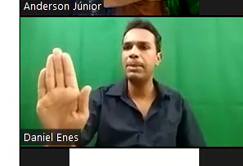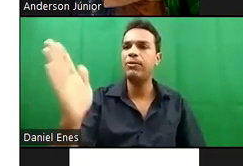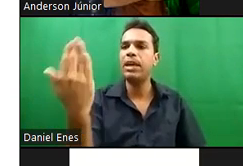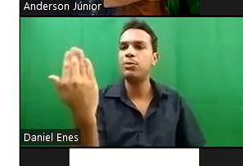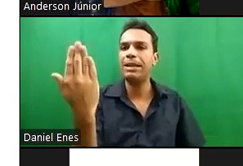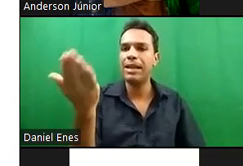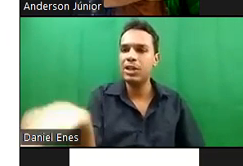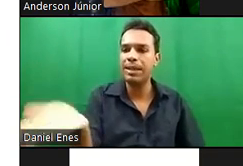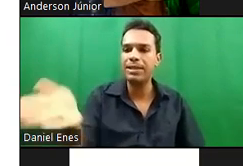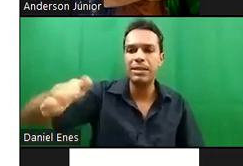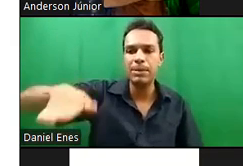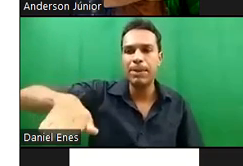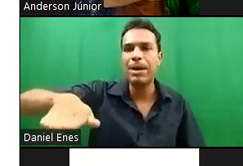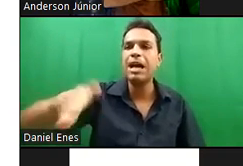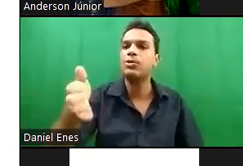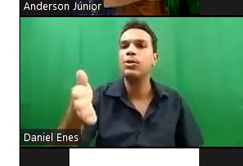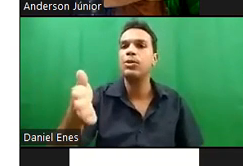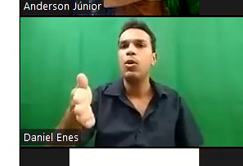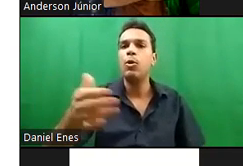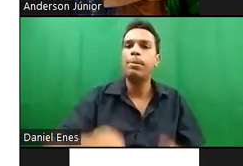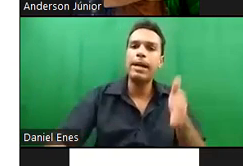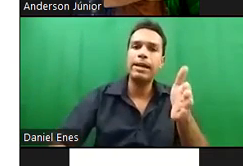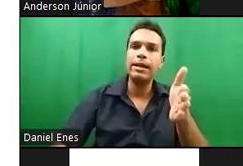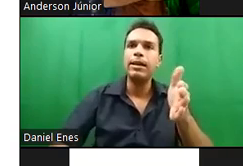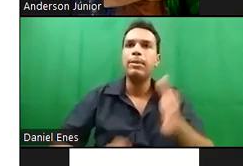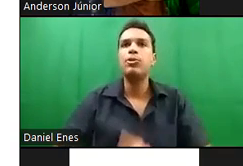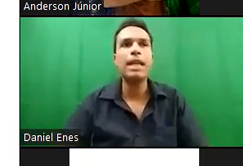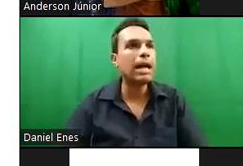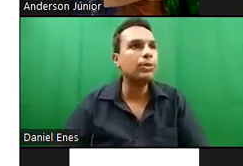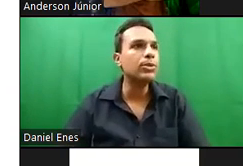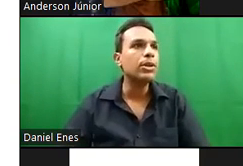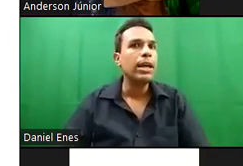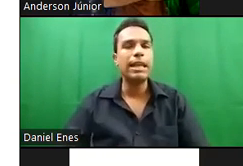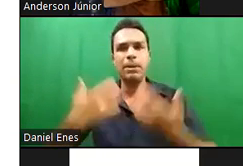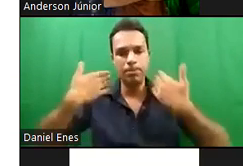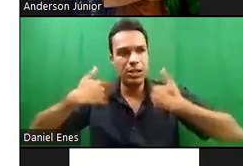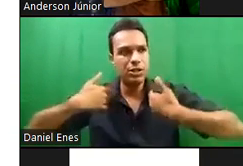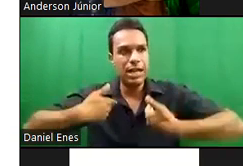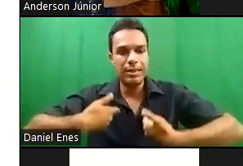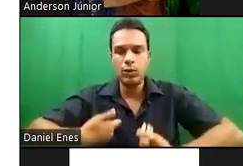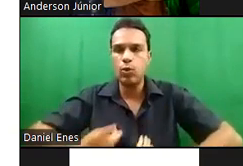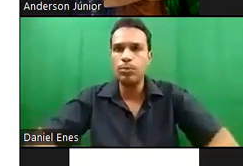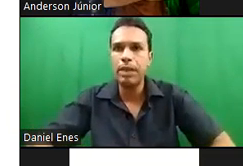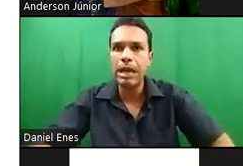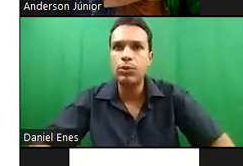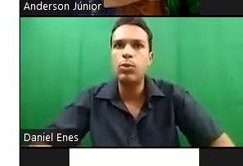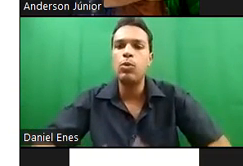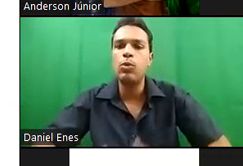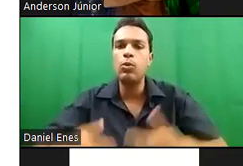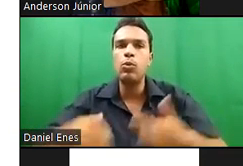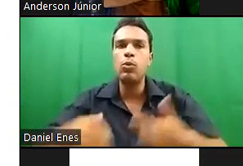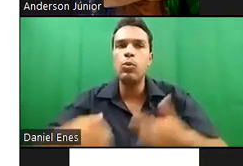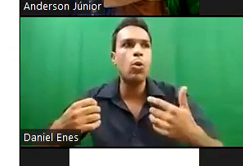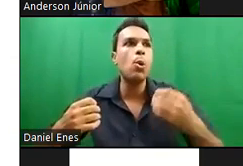para frente, para trás, para cima, para baixo, ou para os lados. Ela também pode estar tendo contato